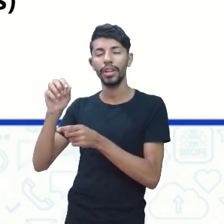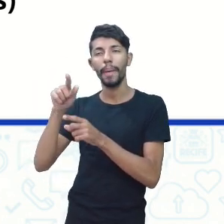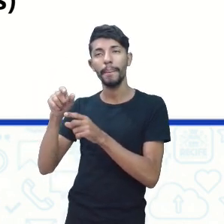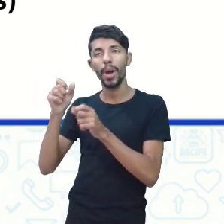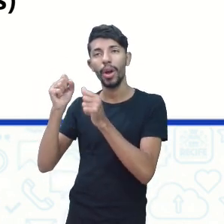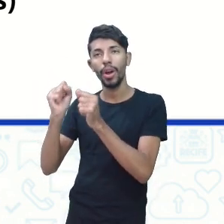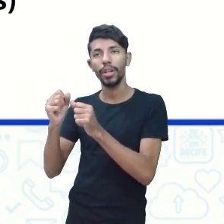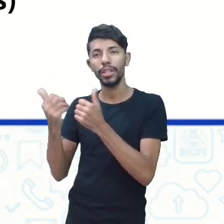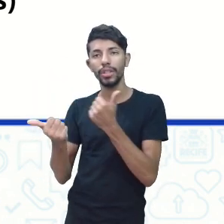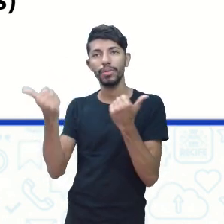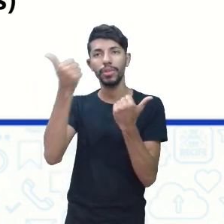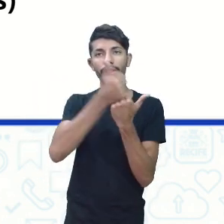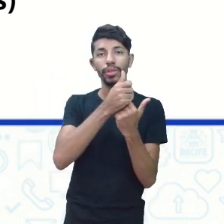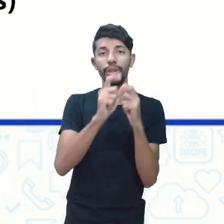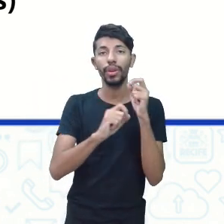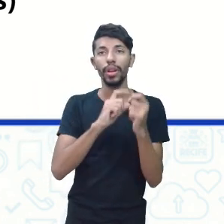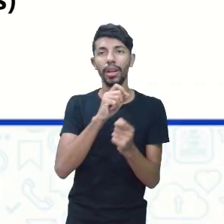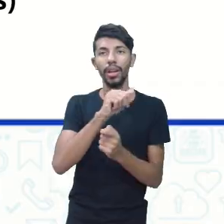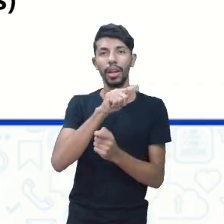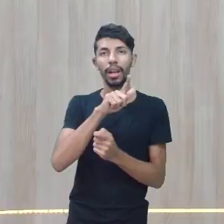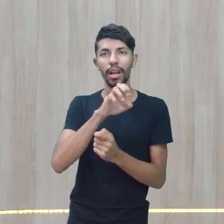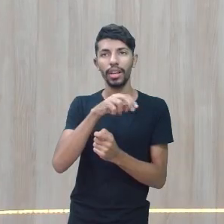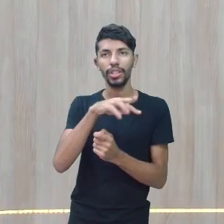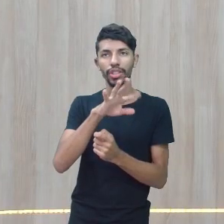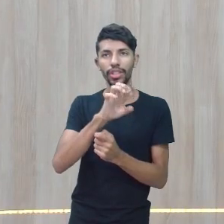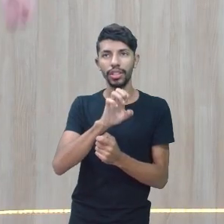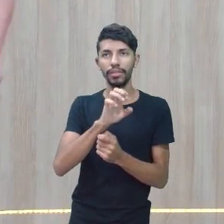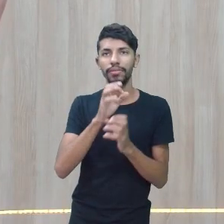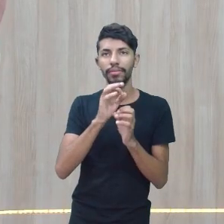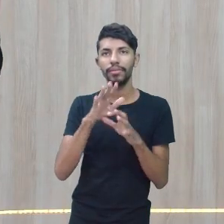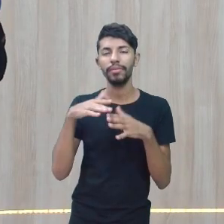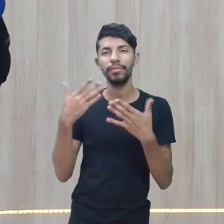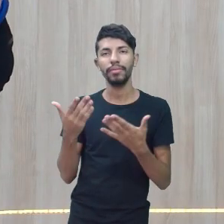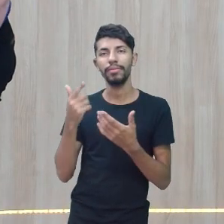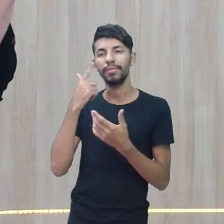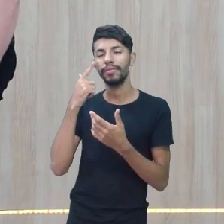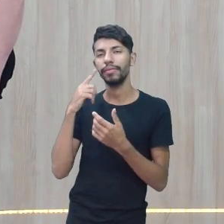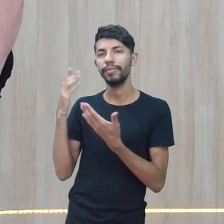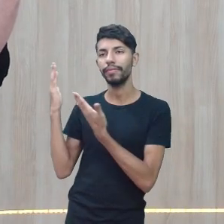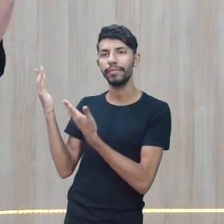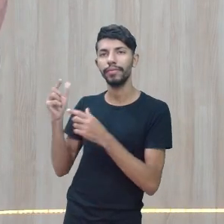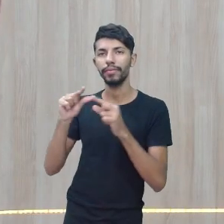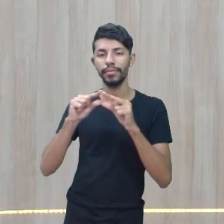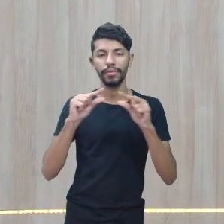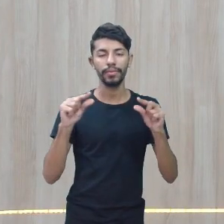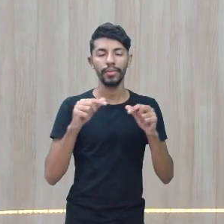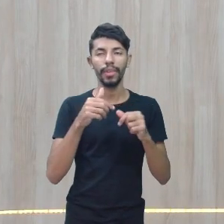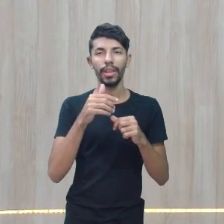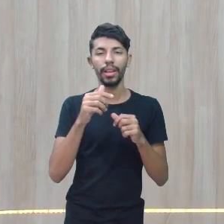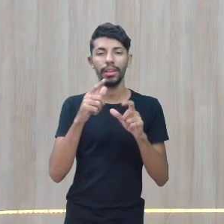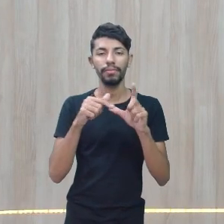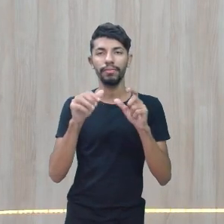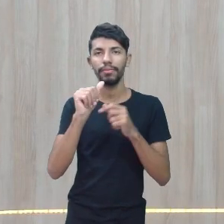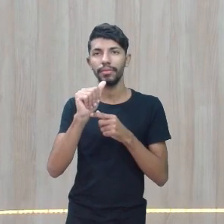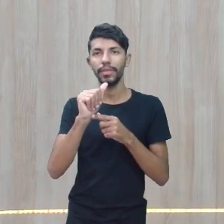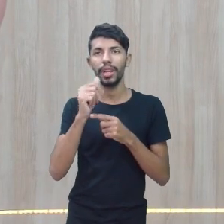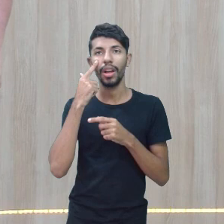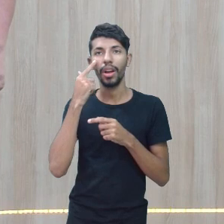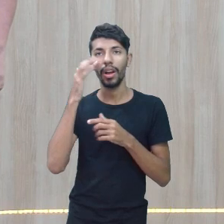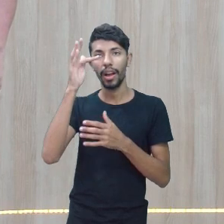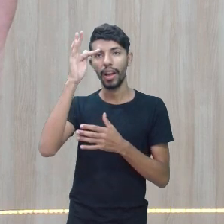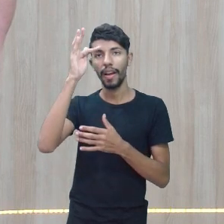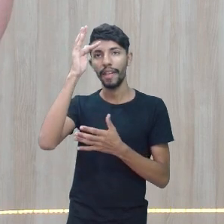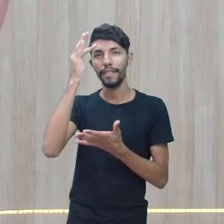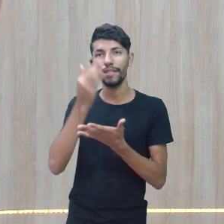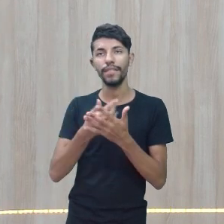a palavra esperança, que aí ficaria um sujeito composto, não é? Então, a fé e a esperança não